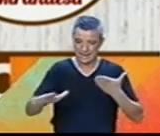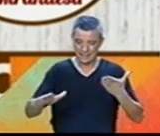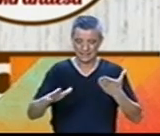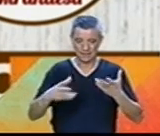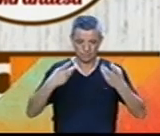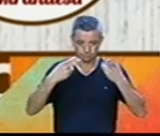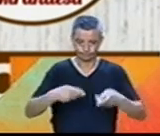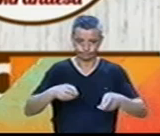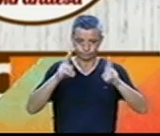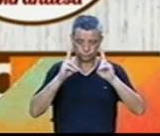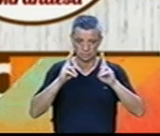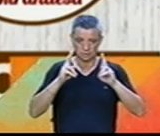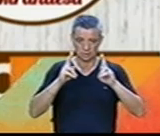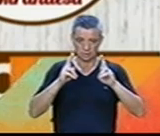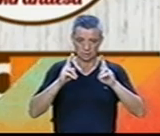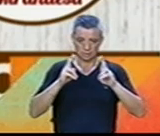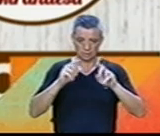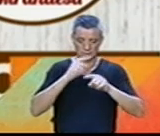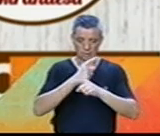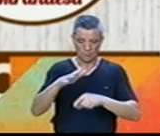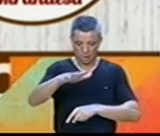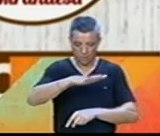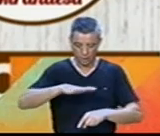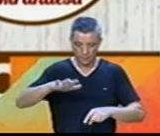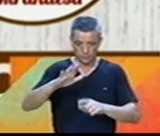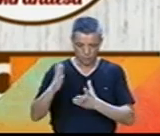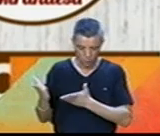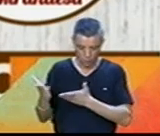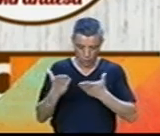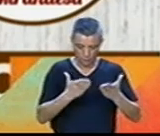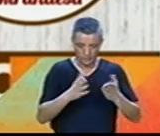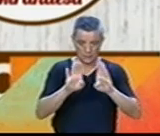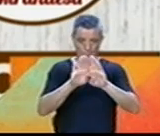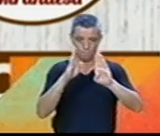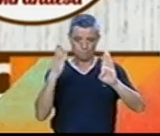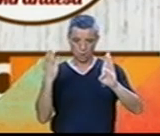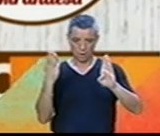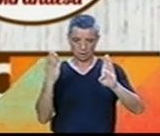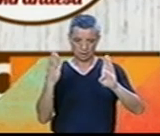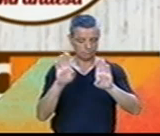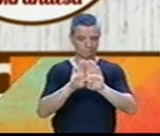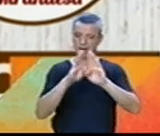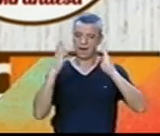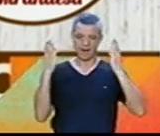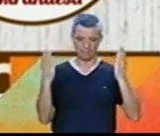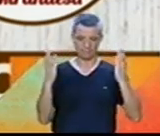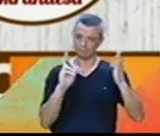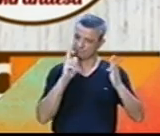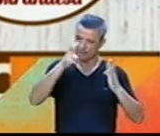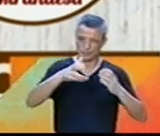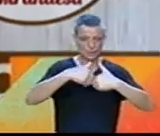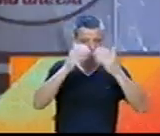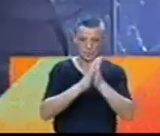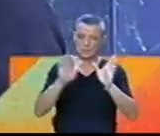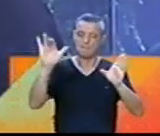entrada, é isto que as pessoas nós querem estamos, ouvir. Estamos pronto. Num território em que convidamos as portas, como nós dizemos, estão escancaradas, todos podem entrar no